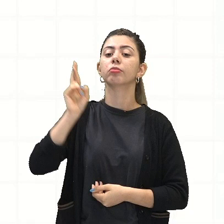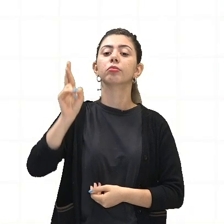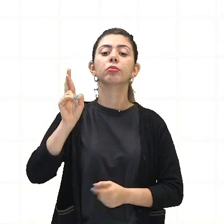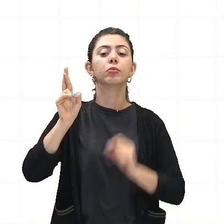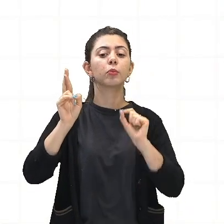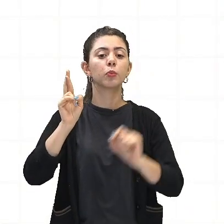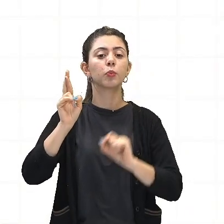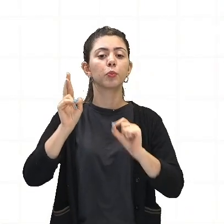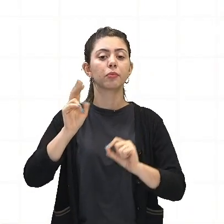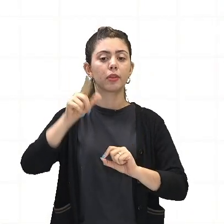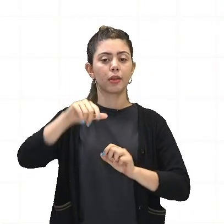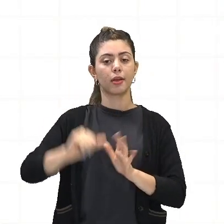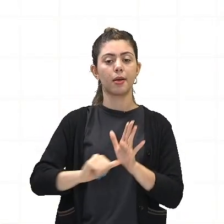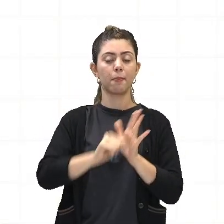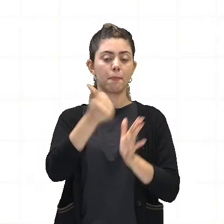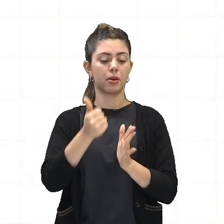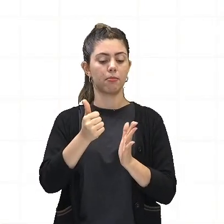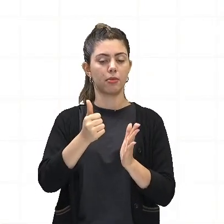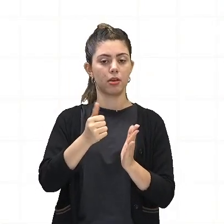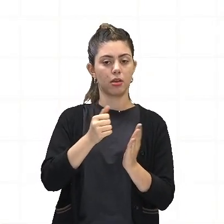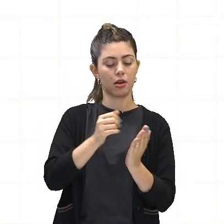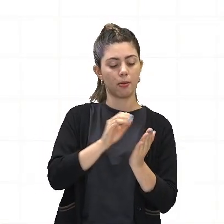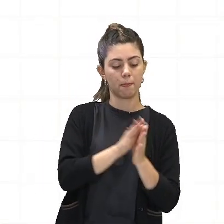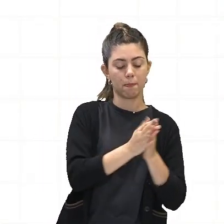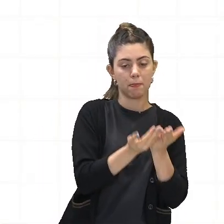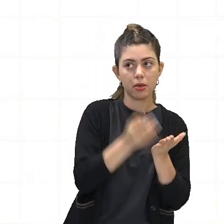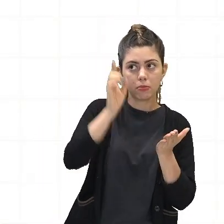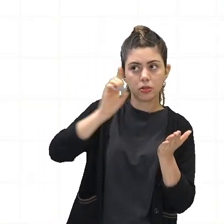da igreja poderia